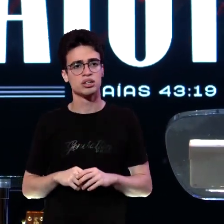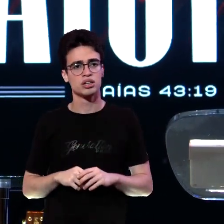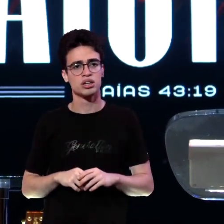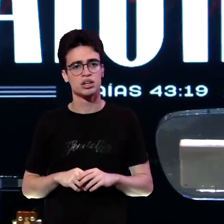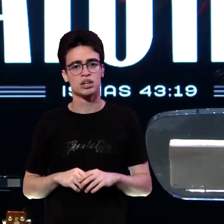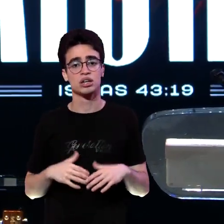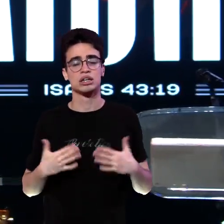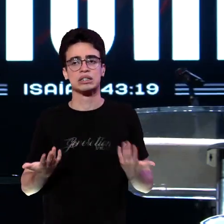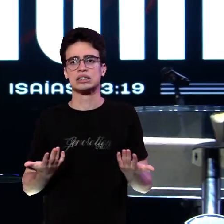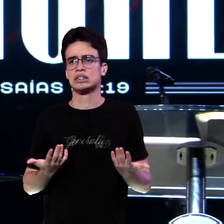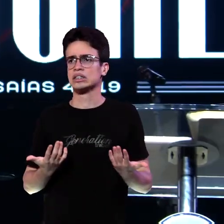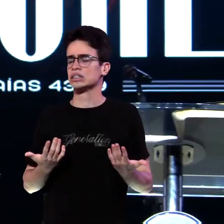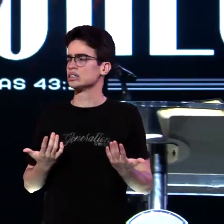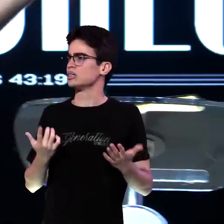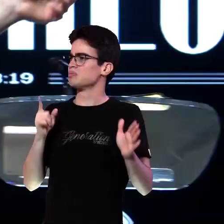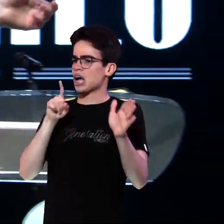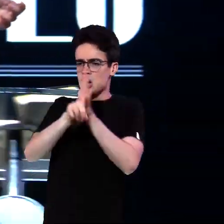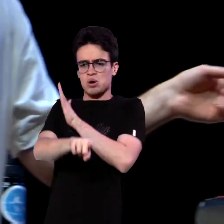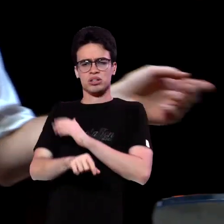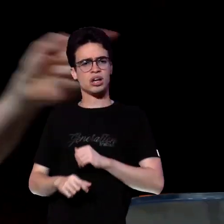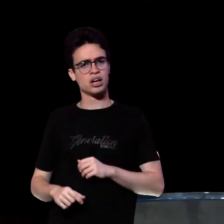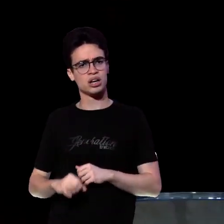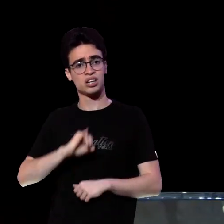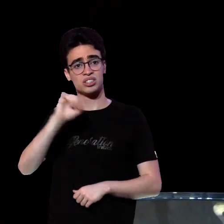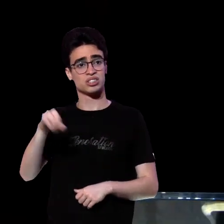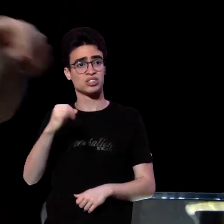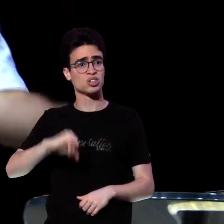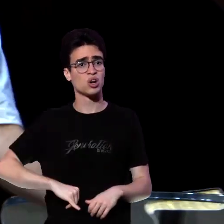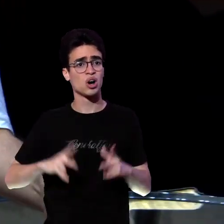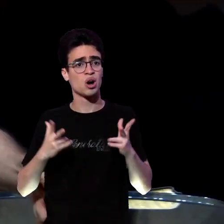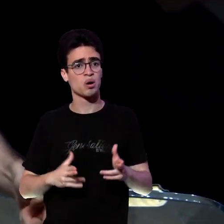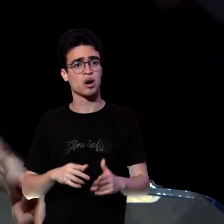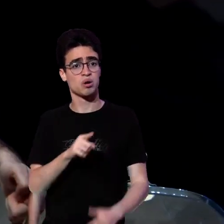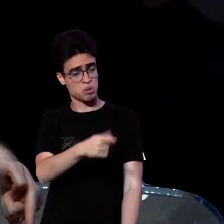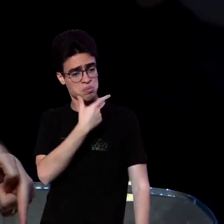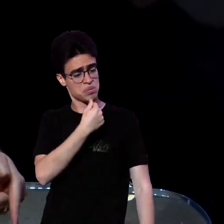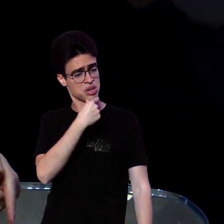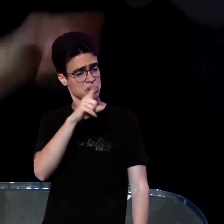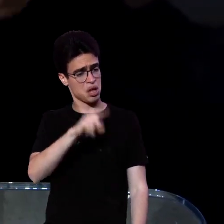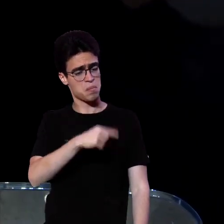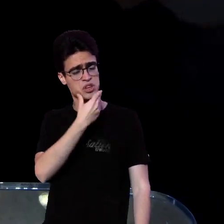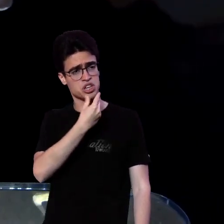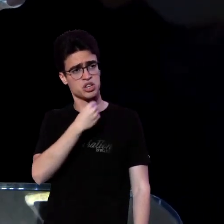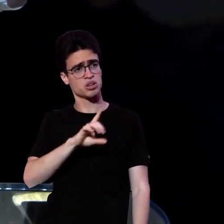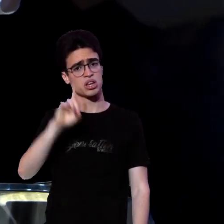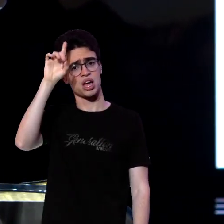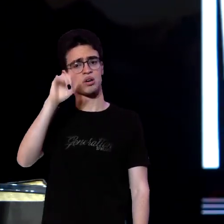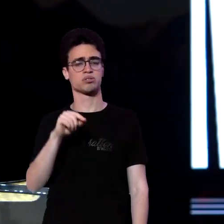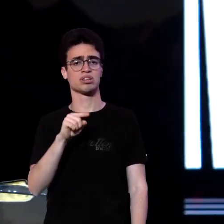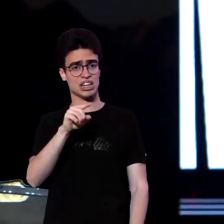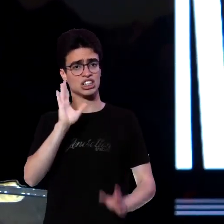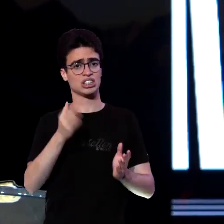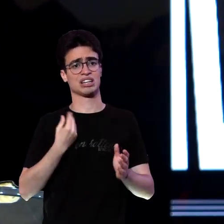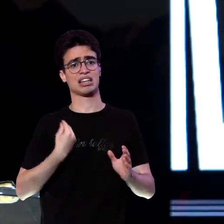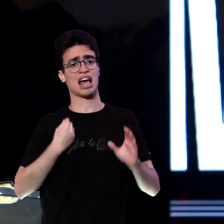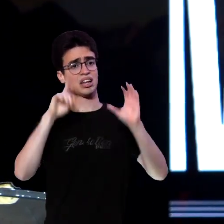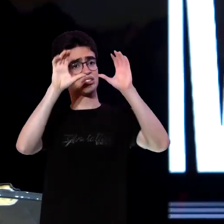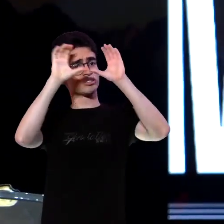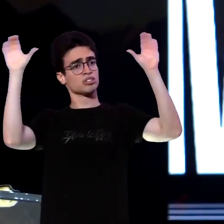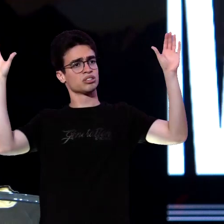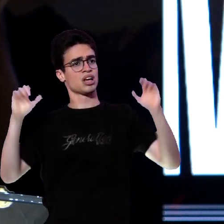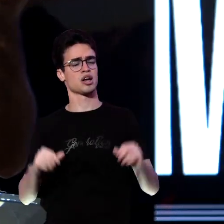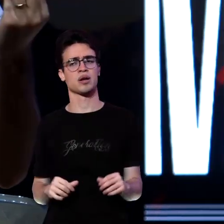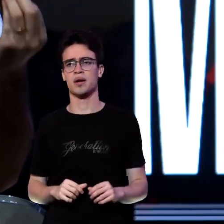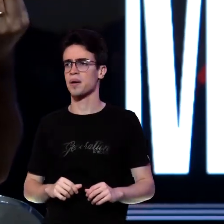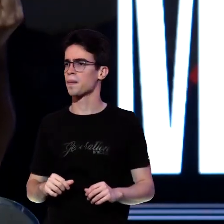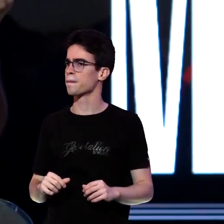E aí vem a pergunta, como na pergunta de Jó, porque aquele menino era um menino de Deus, ele está no céu. Por